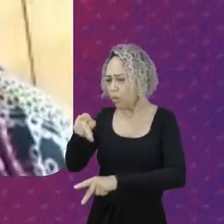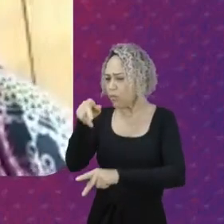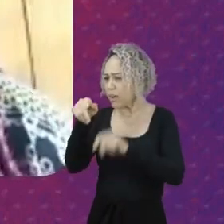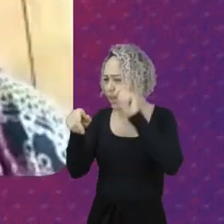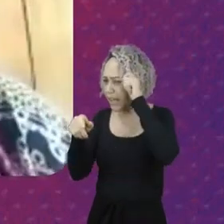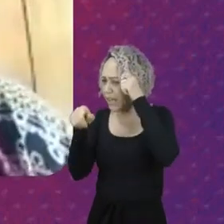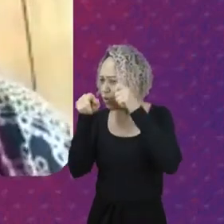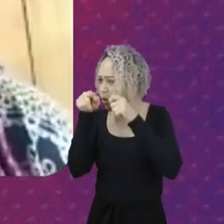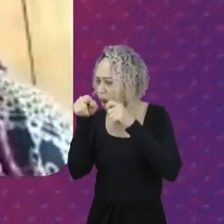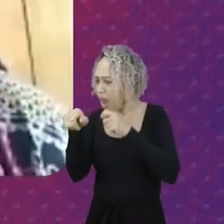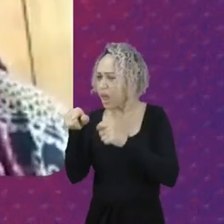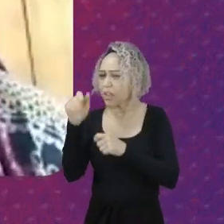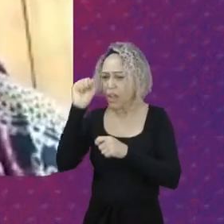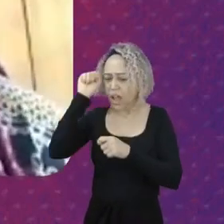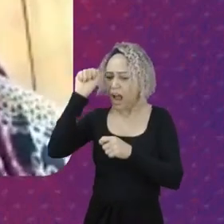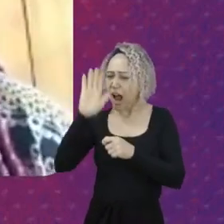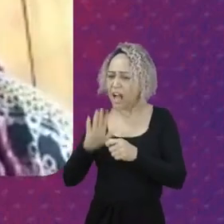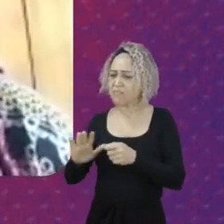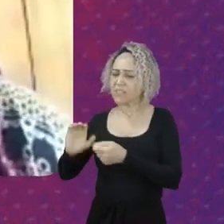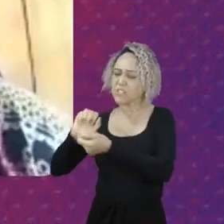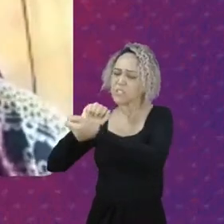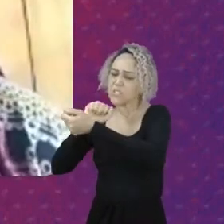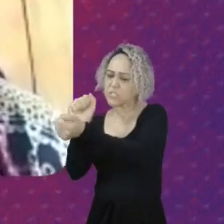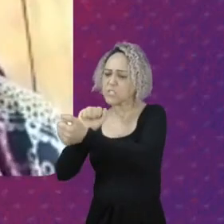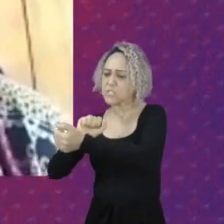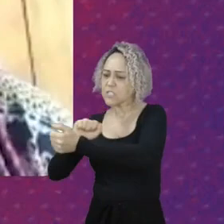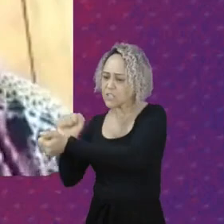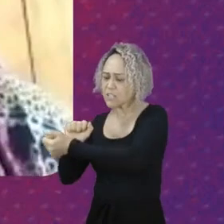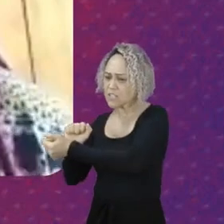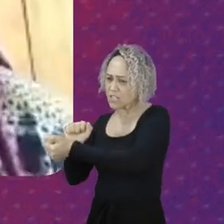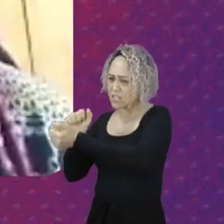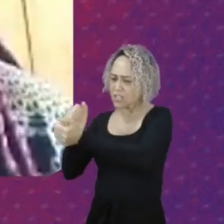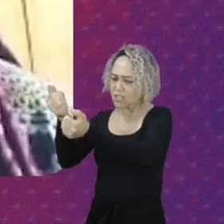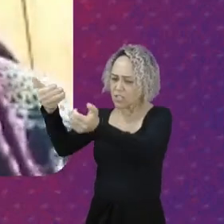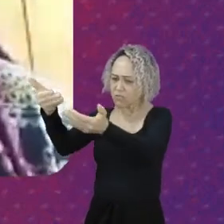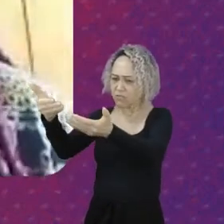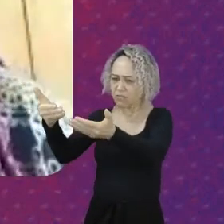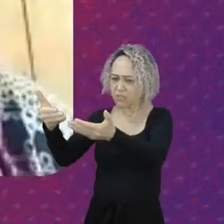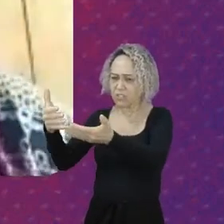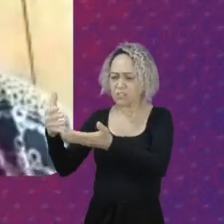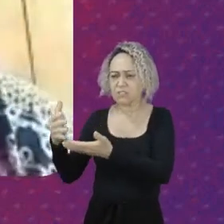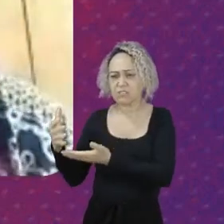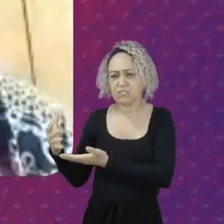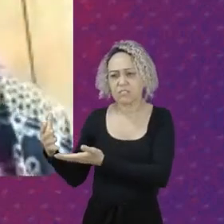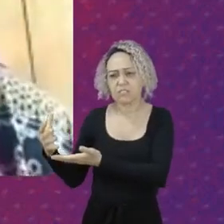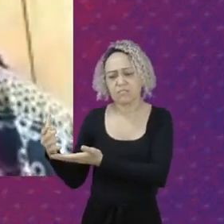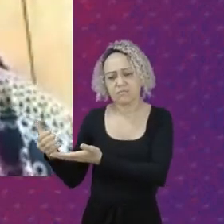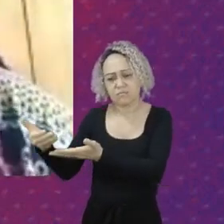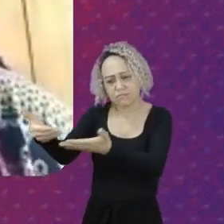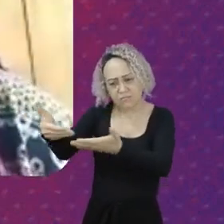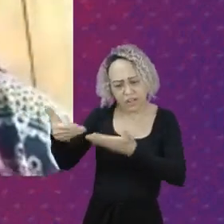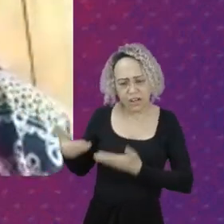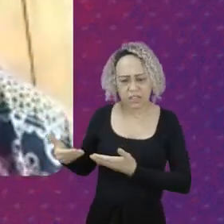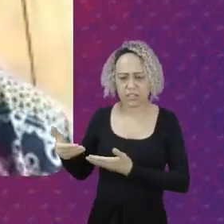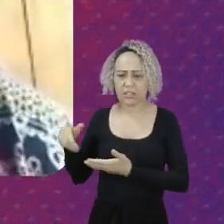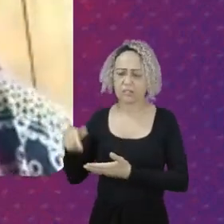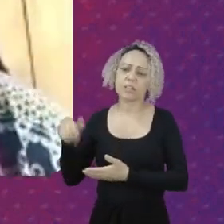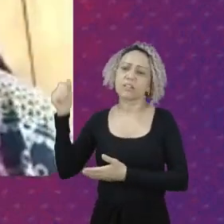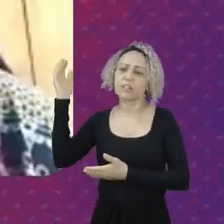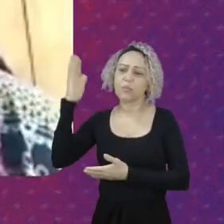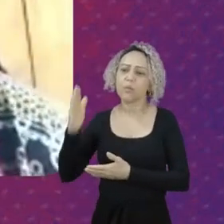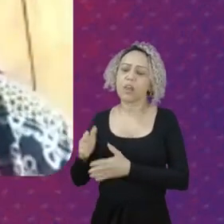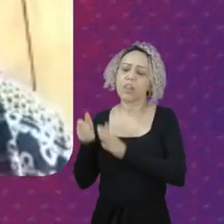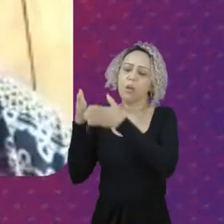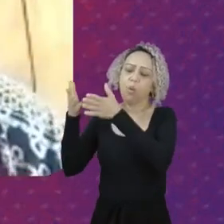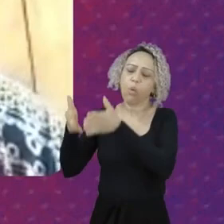África e o que produziu no Brasil. Então, por força de lei, nós tivemos a Lei de Terras de 1850, por